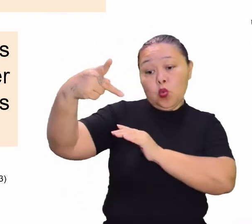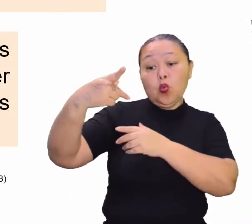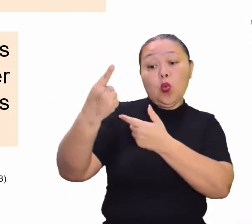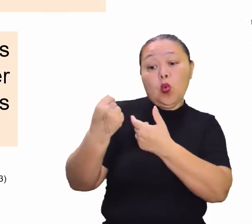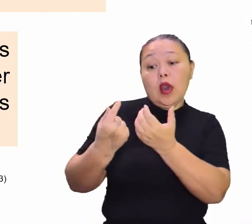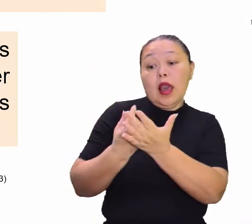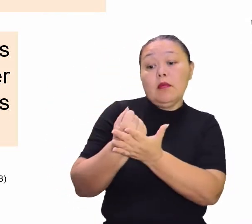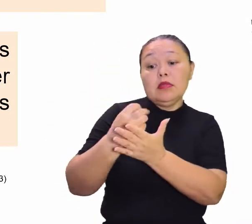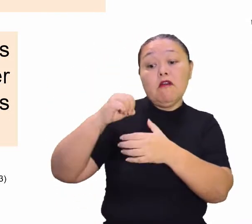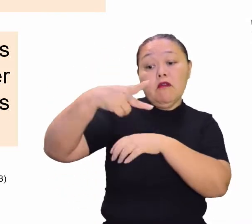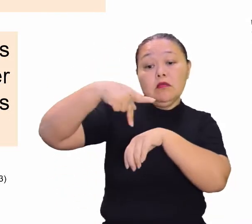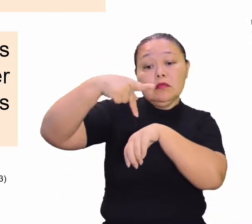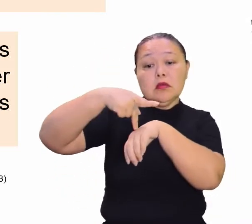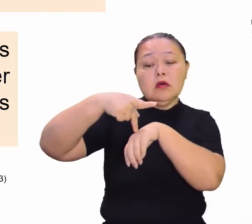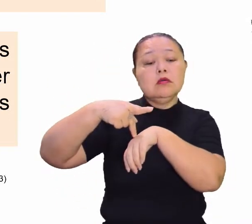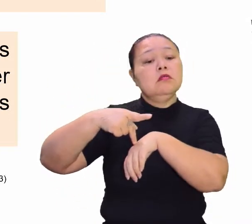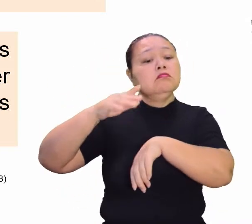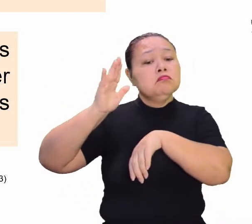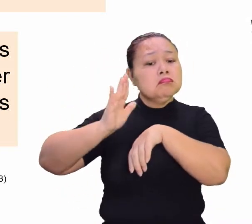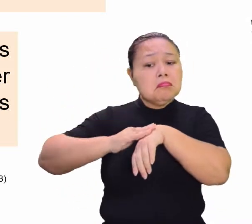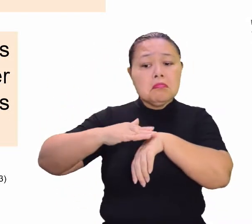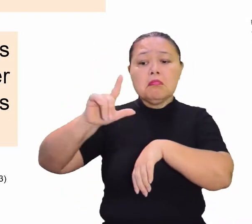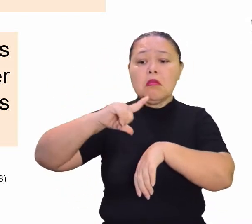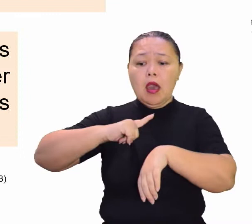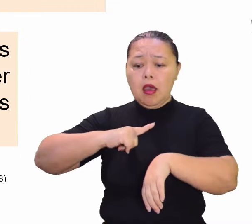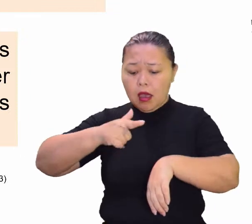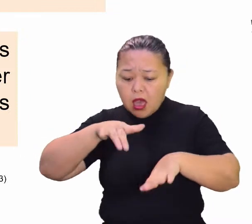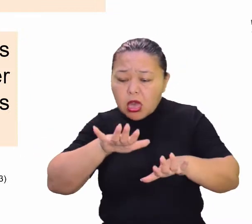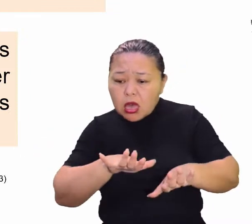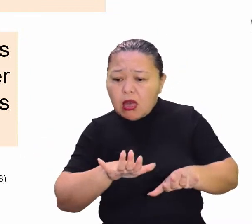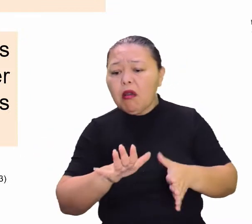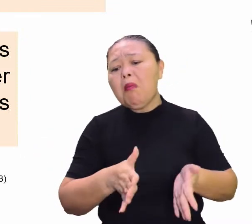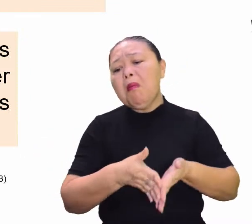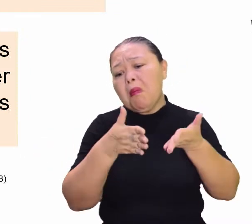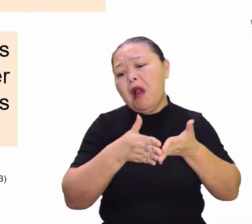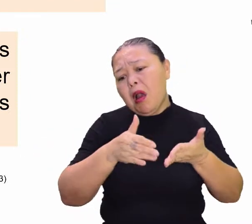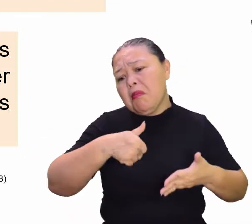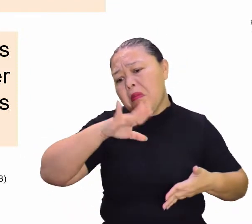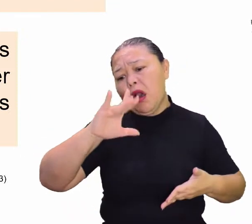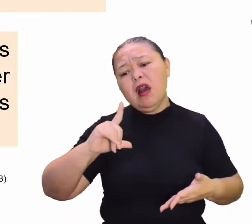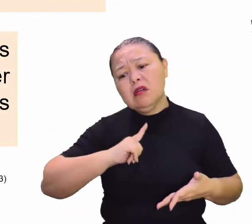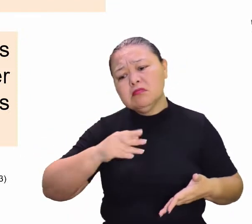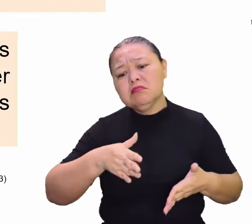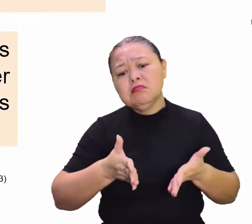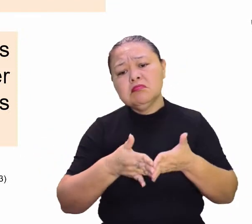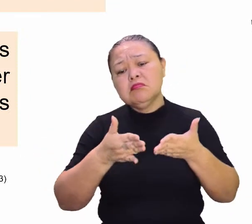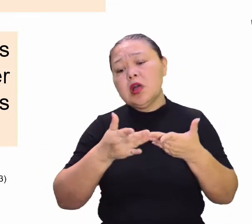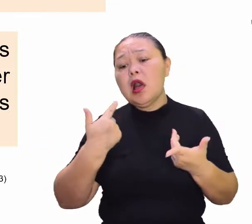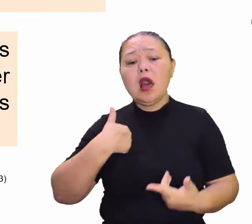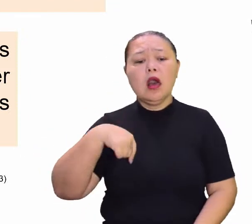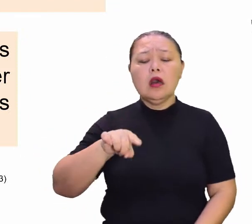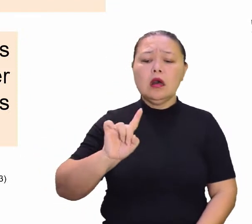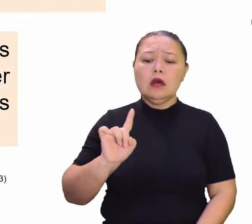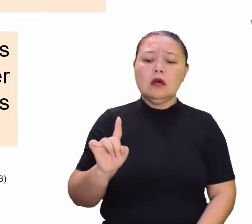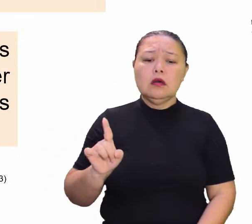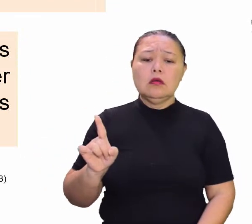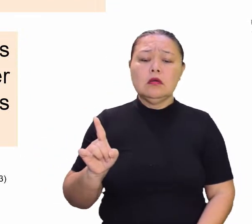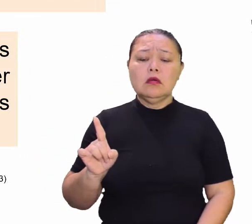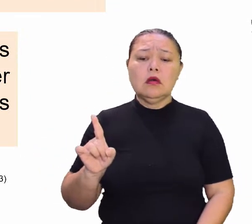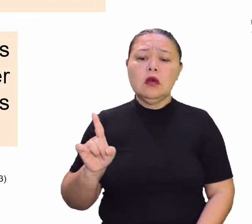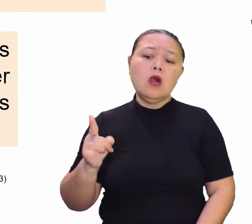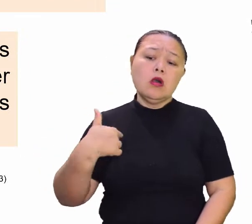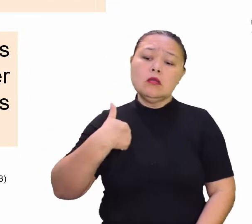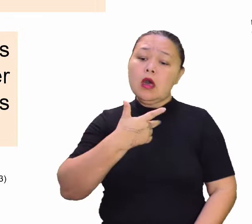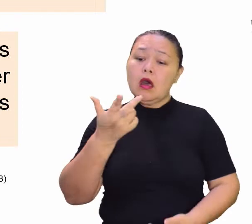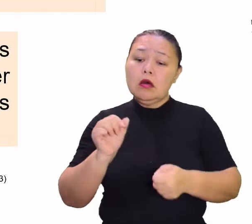agravaram ainda mais a grave situação de pobreza já existente. Então, assim, às vezes, tipo assim, não agem em prol